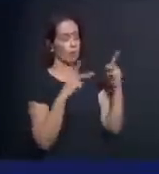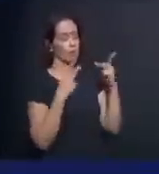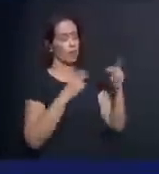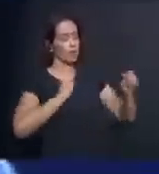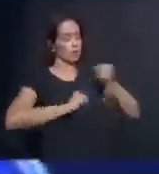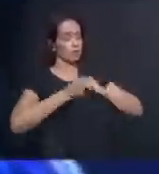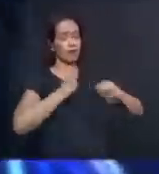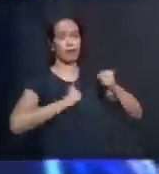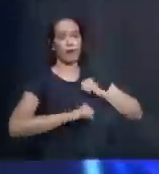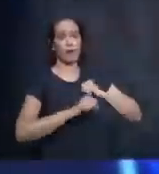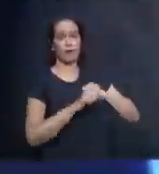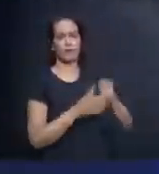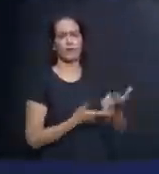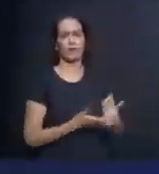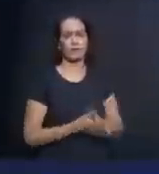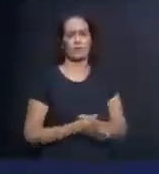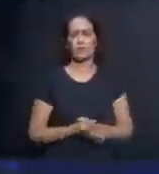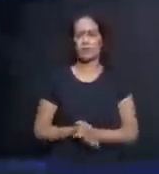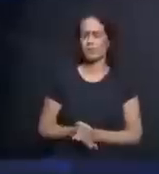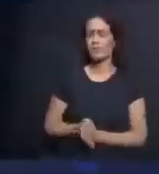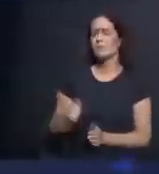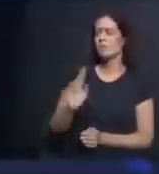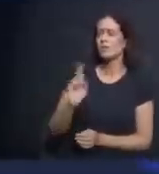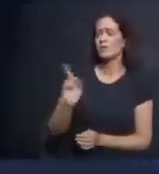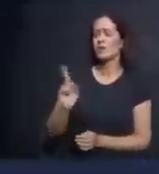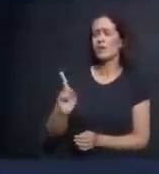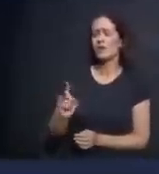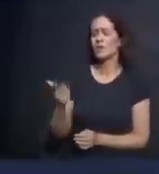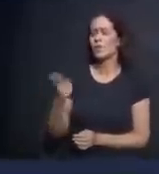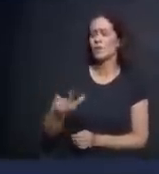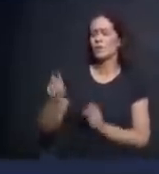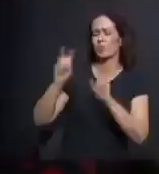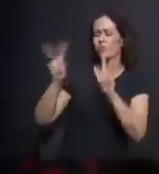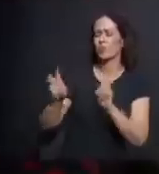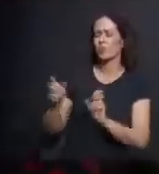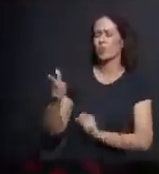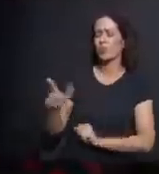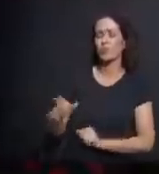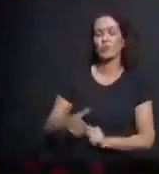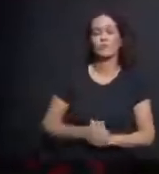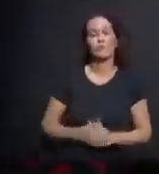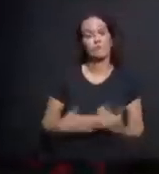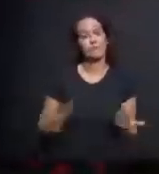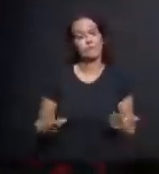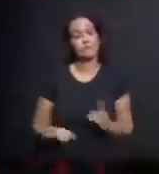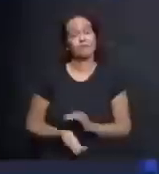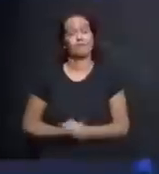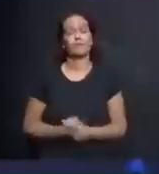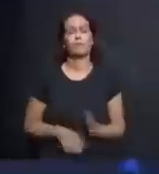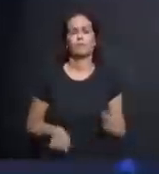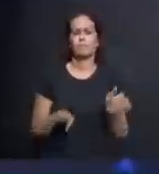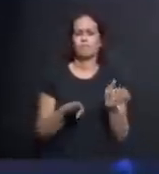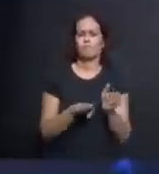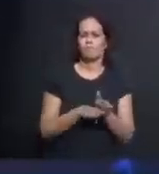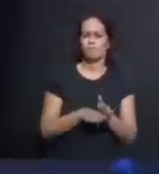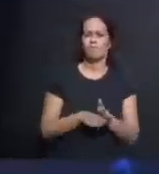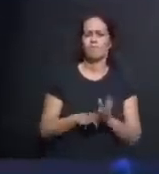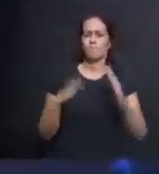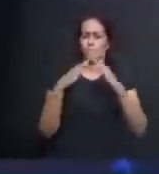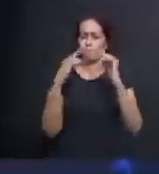ansiedade. Não, filho, não, não, não, não. Prega sobre outra coisa. Cheguei na igreja esses dias, aquele monte de senhor,